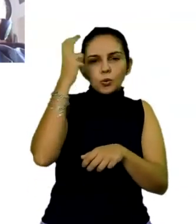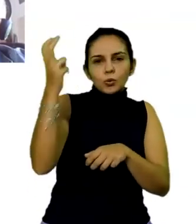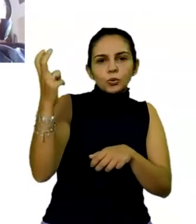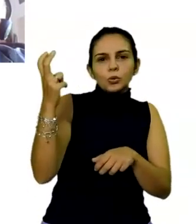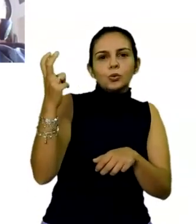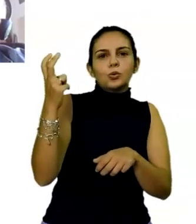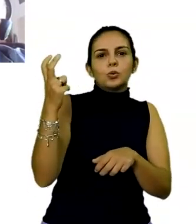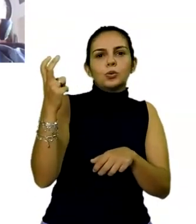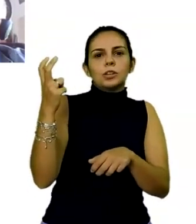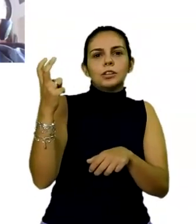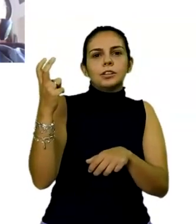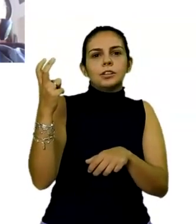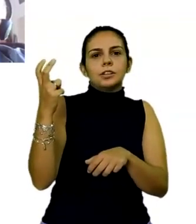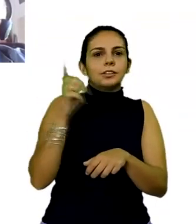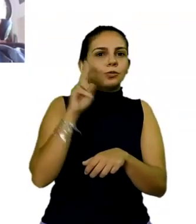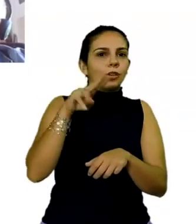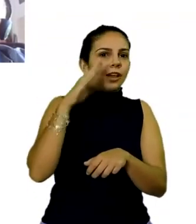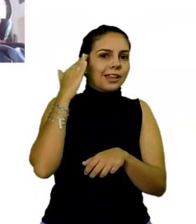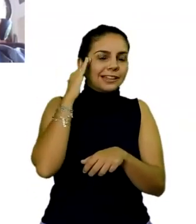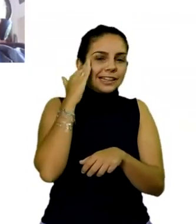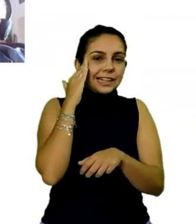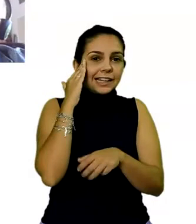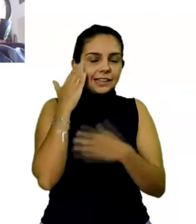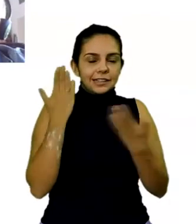jamais entenderia,